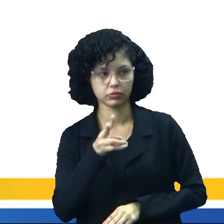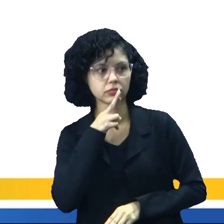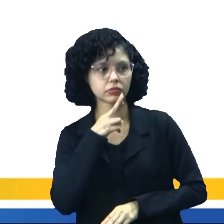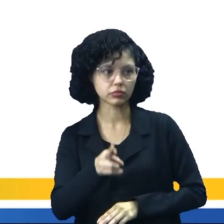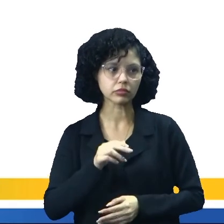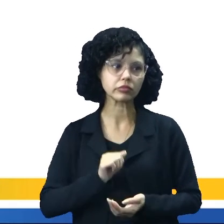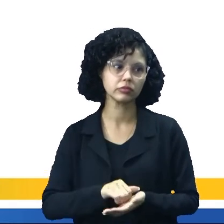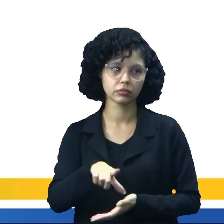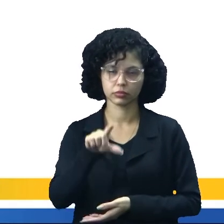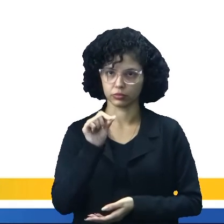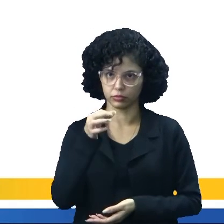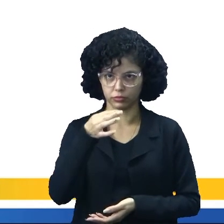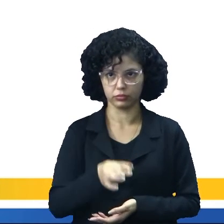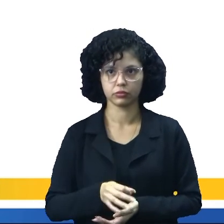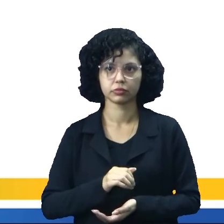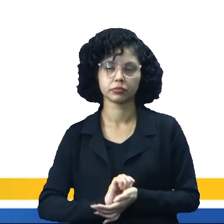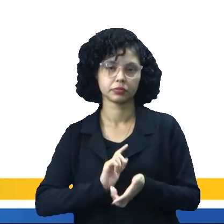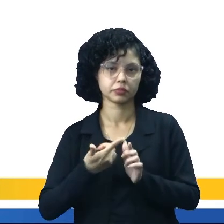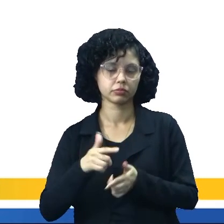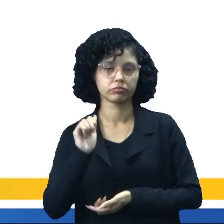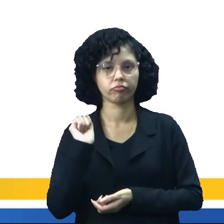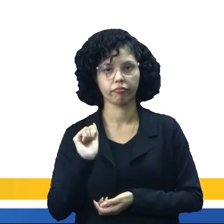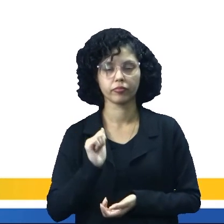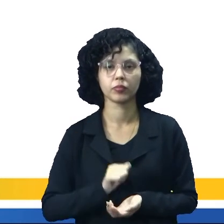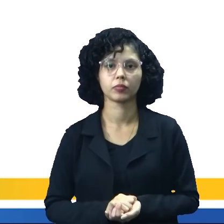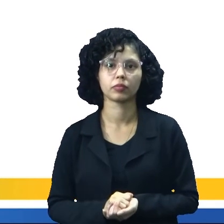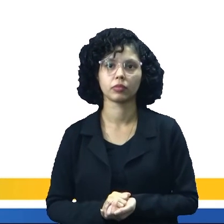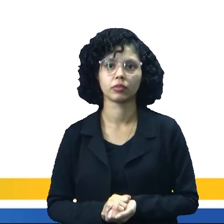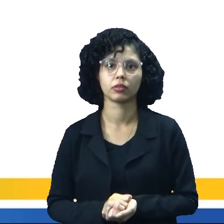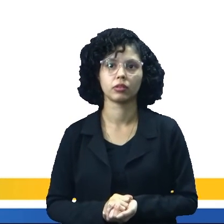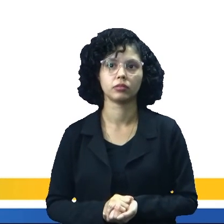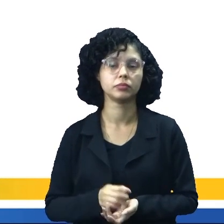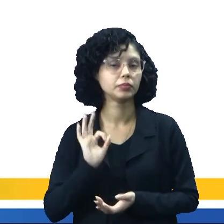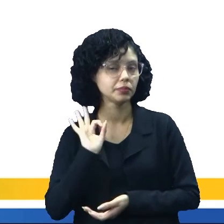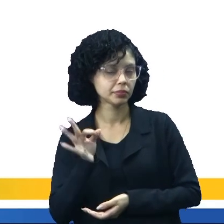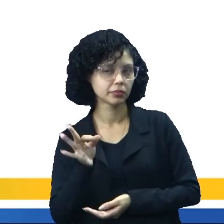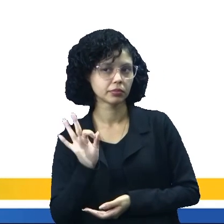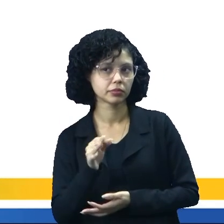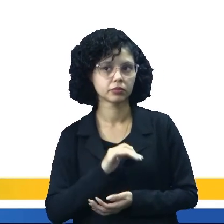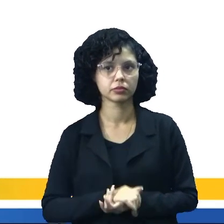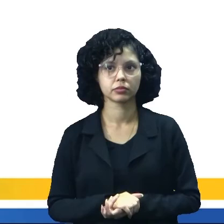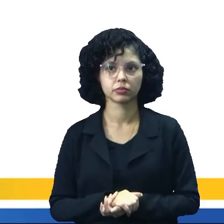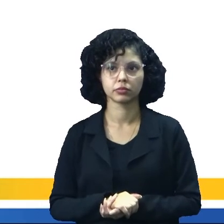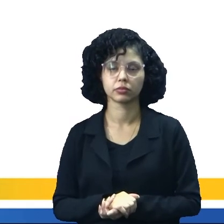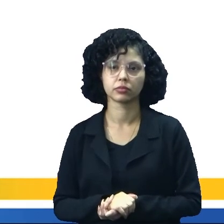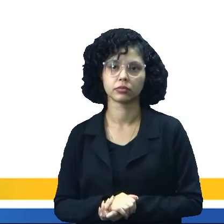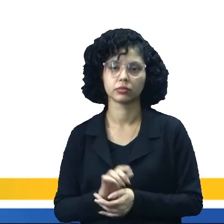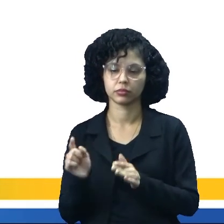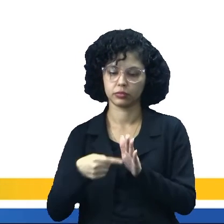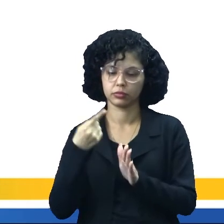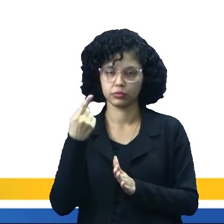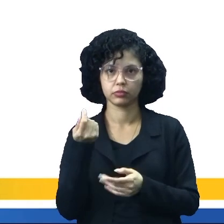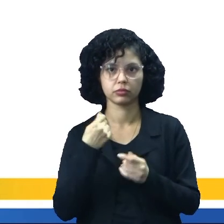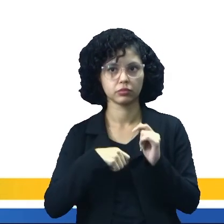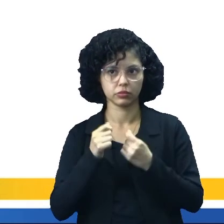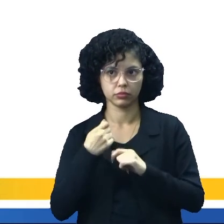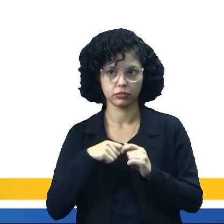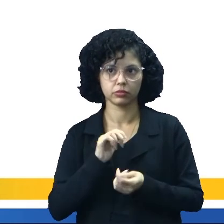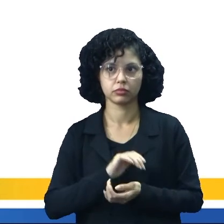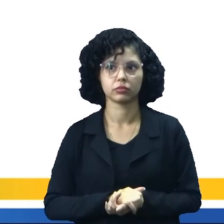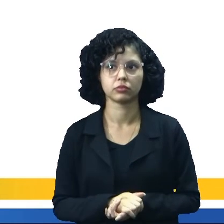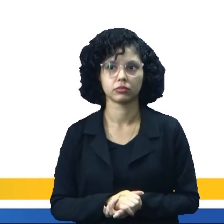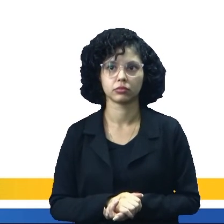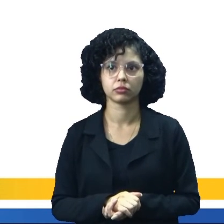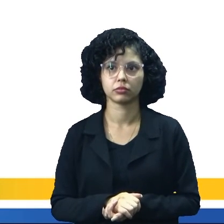respondeu aí que a alternativa correta é a alternativa A, tá? Você acertou. A principal motivação é